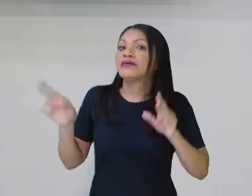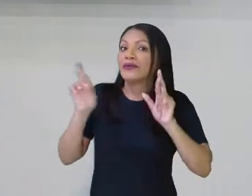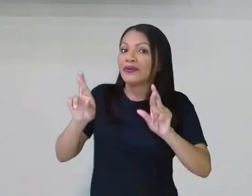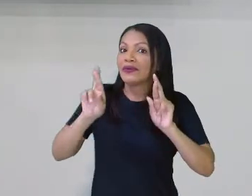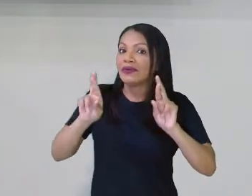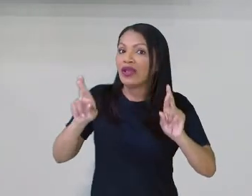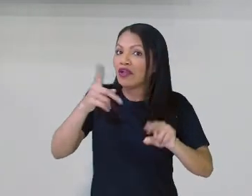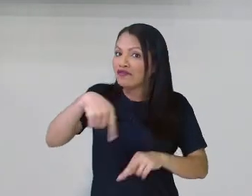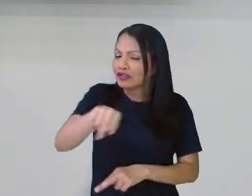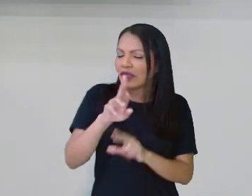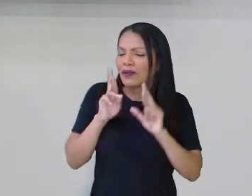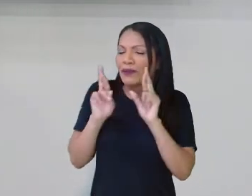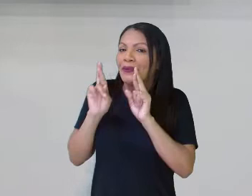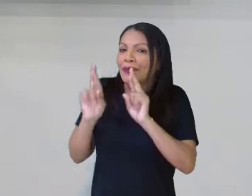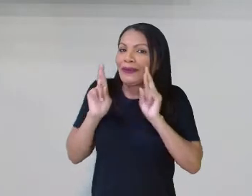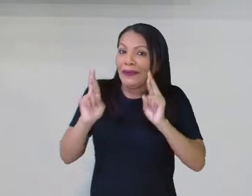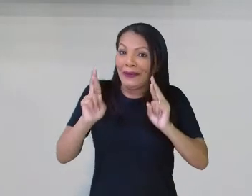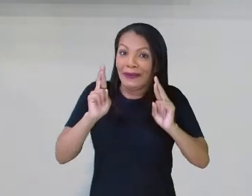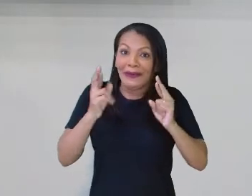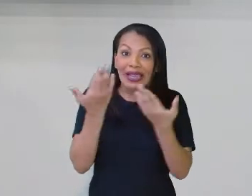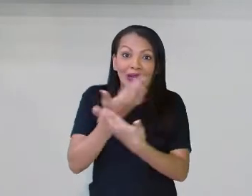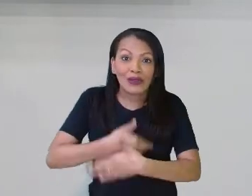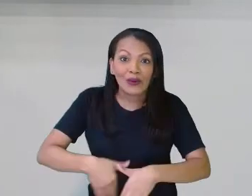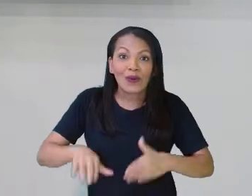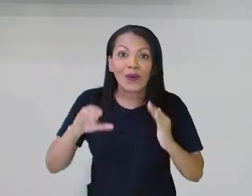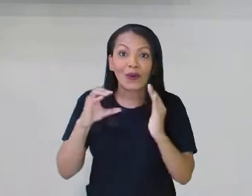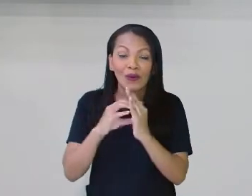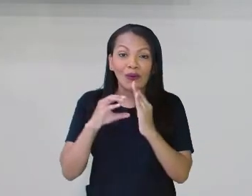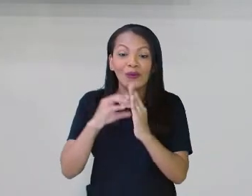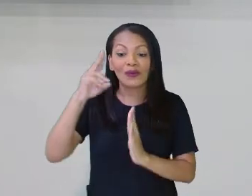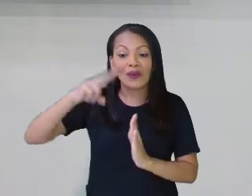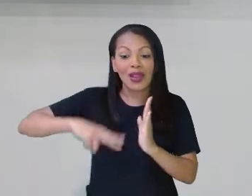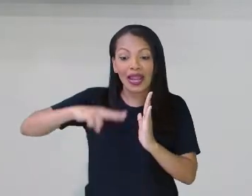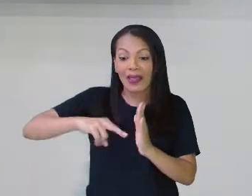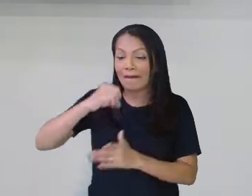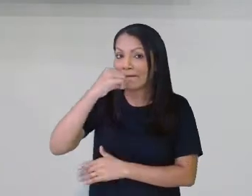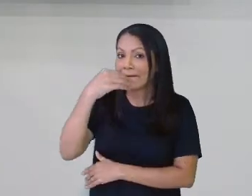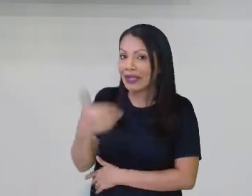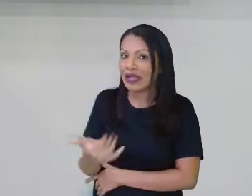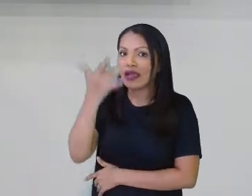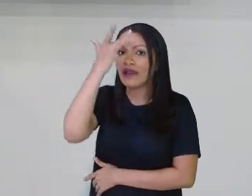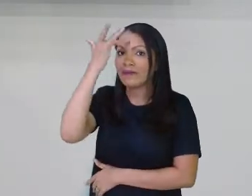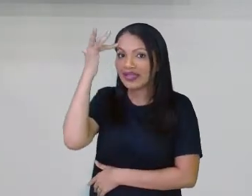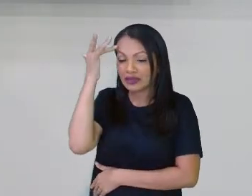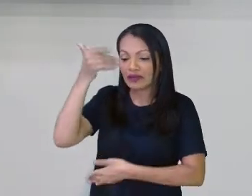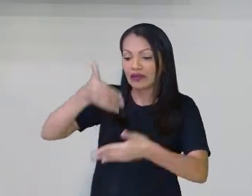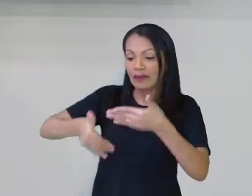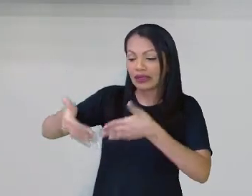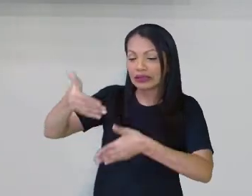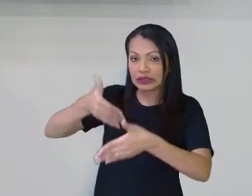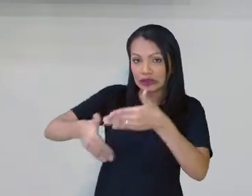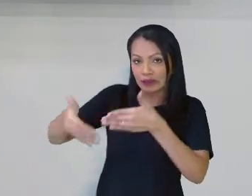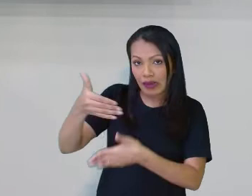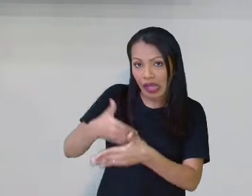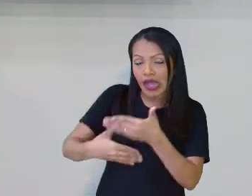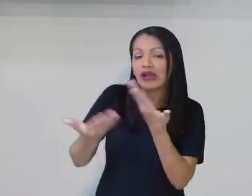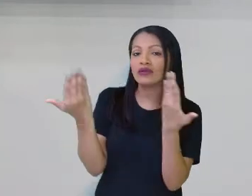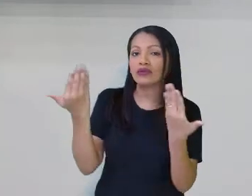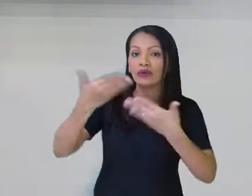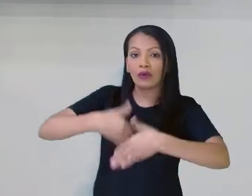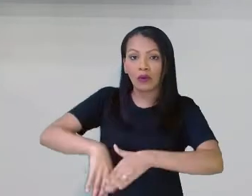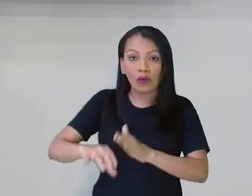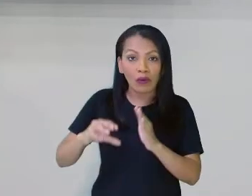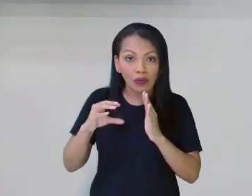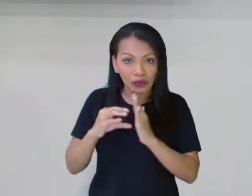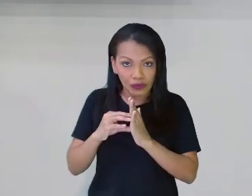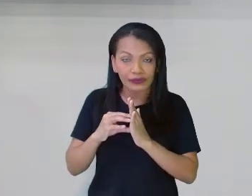positiva de vocês para este concurso Ler Bem. O participante que está aí, que vai participar dessa